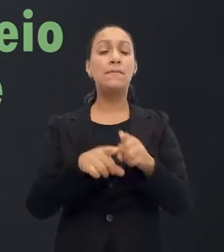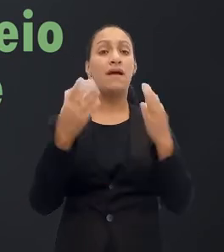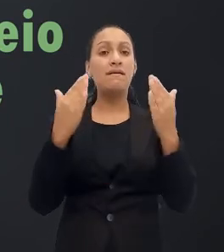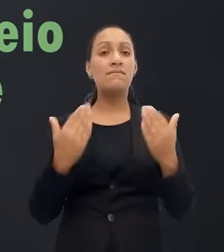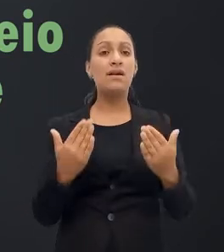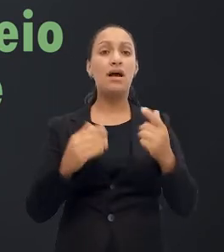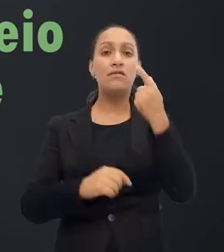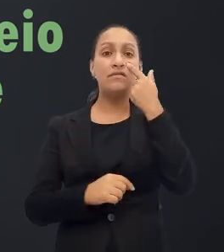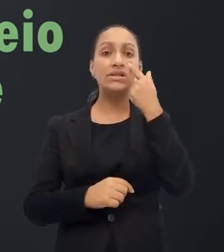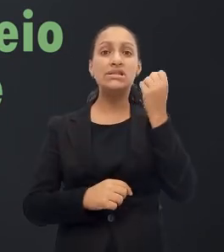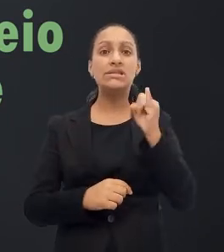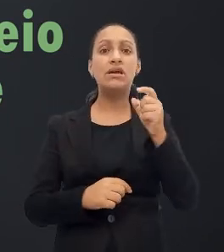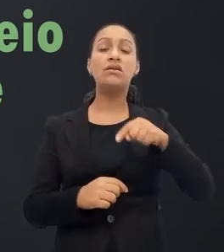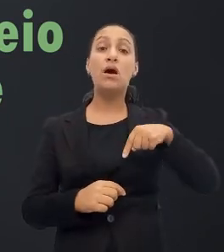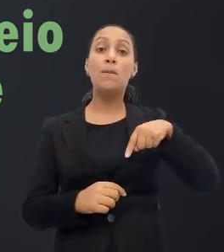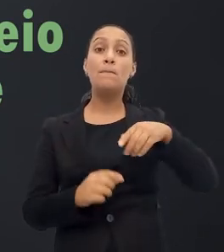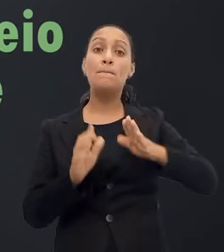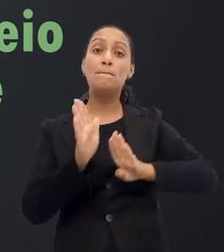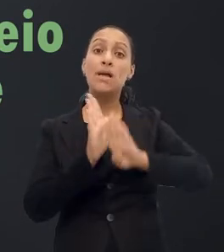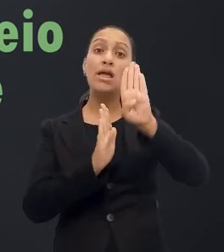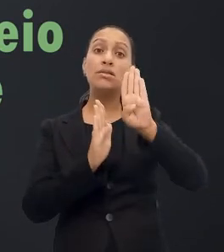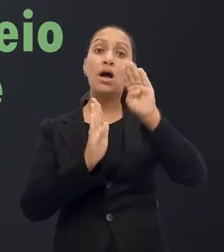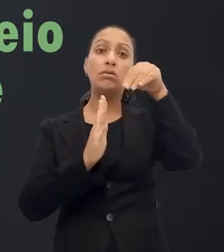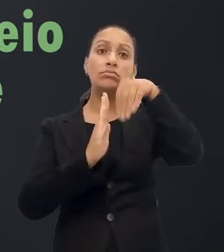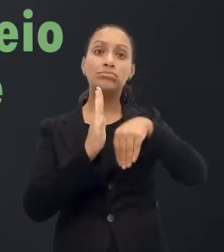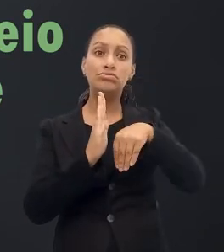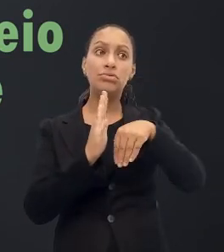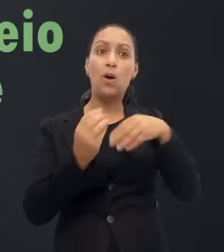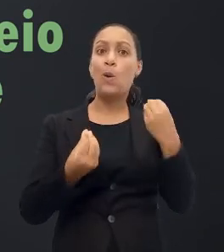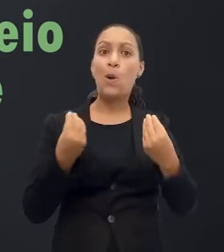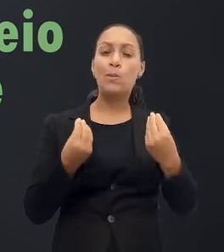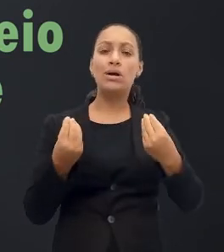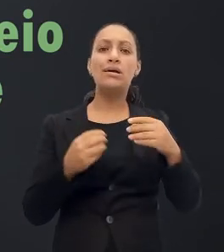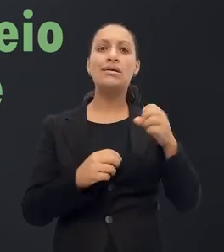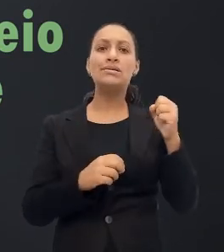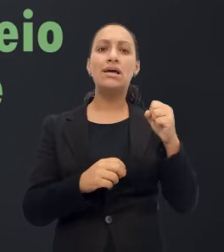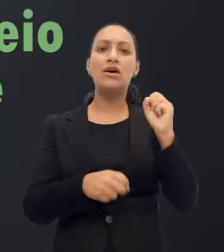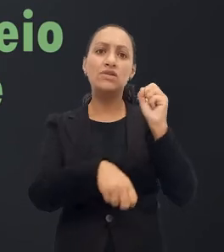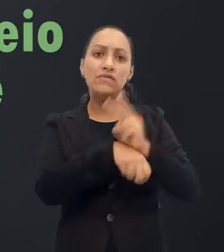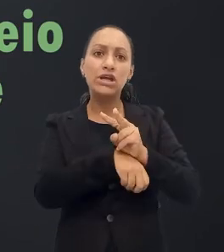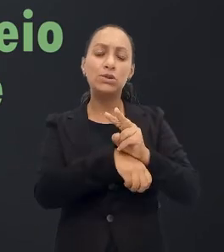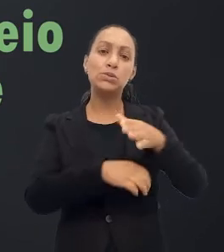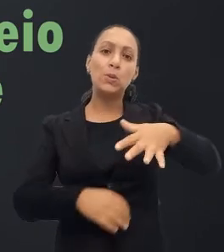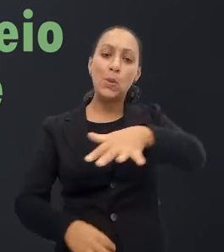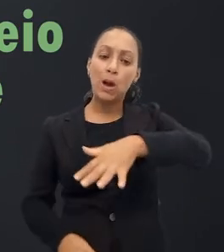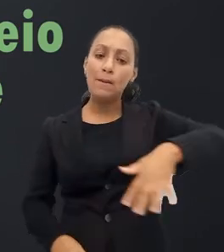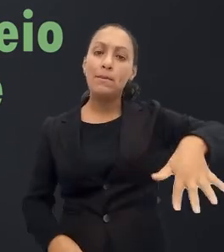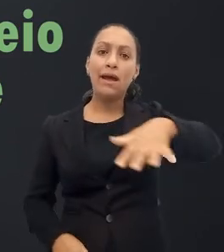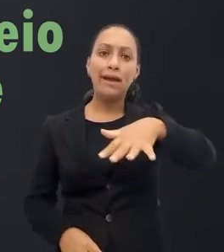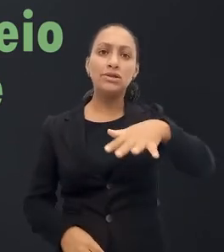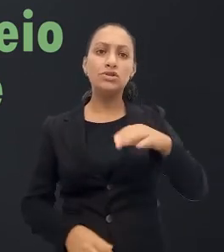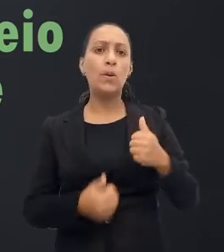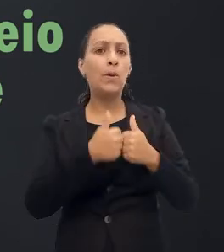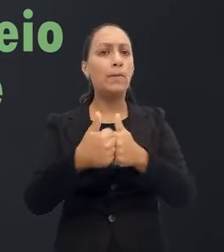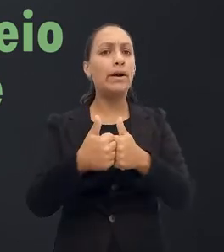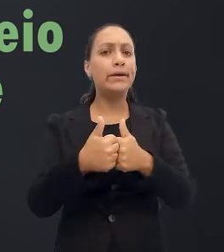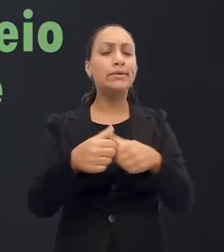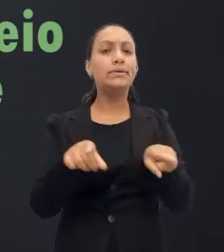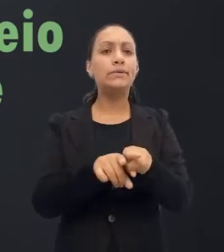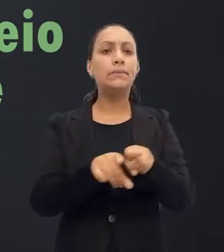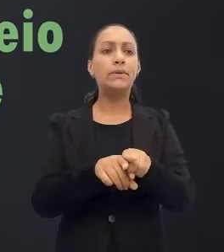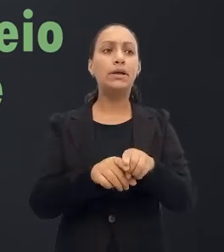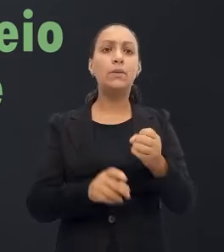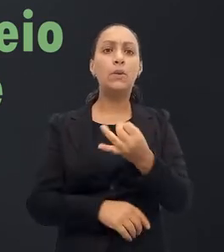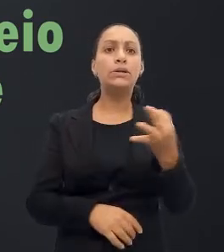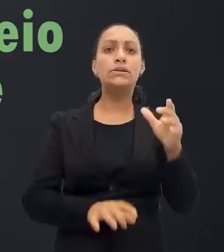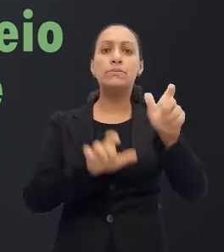aumento ou de diminuição dessa carga viral no ambiente, acompanhando também o número de casos ativos, né,